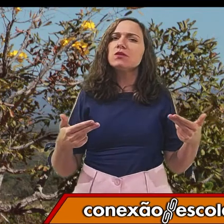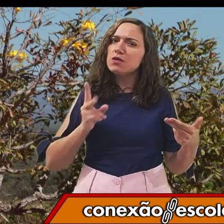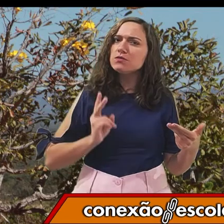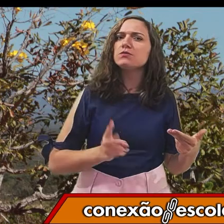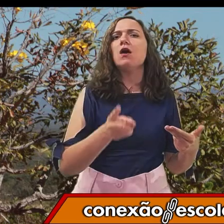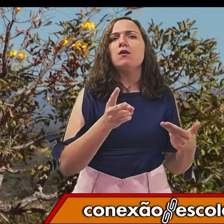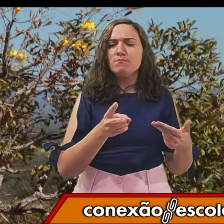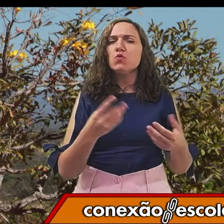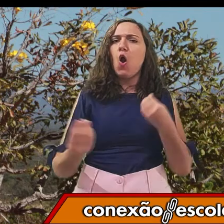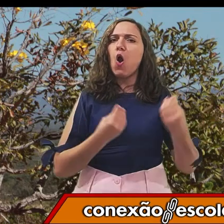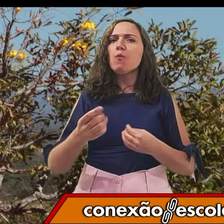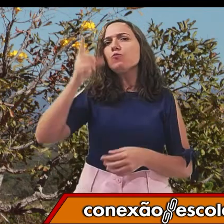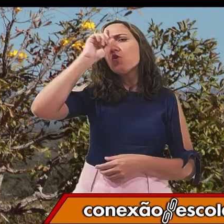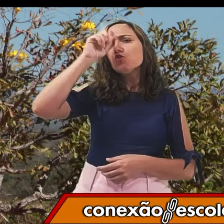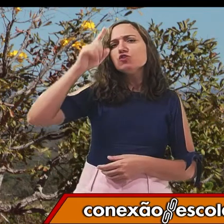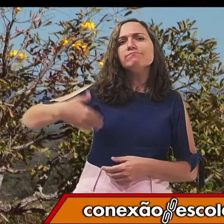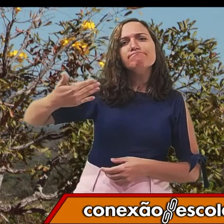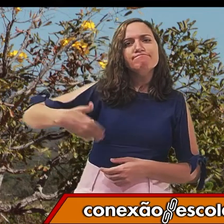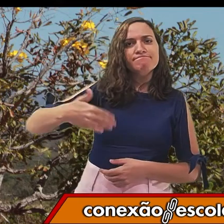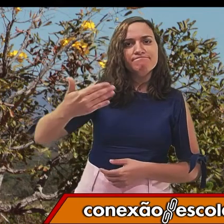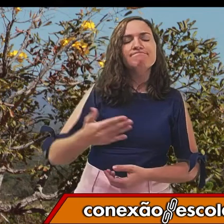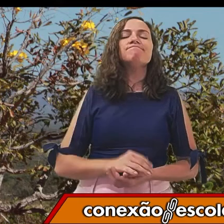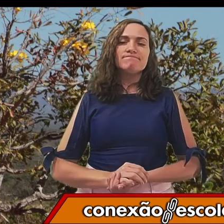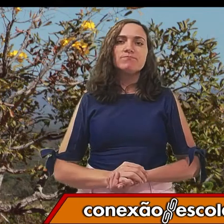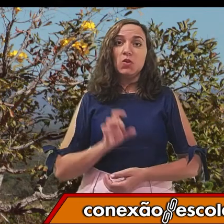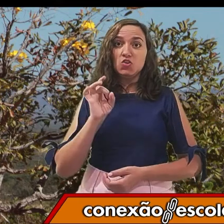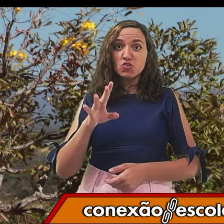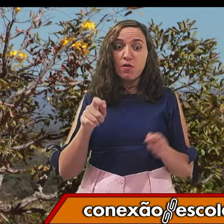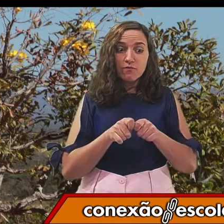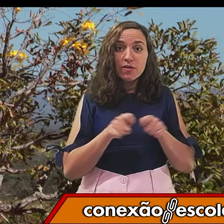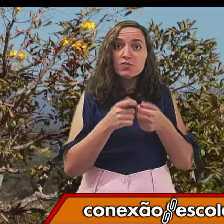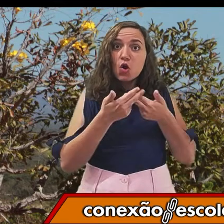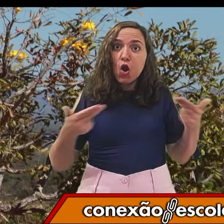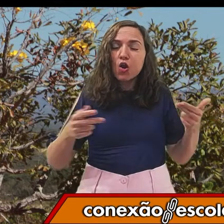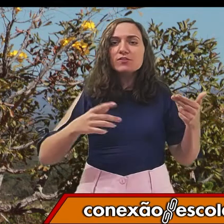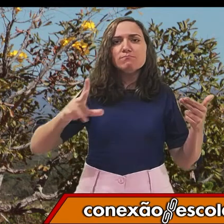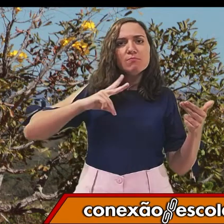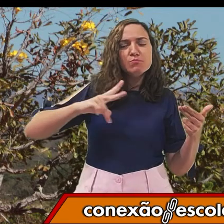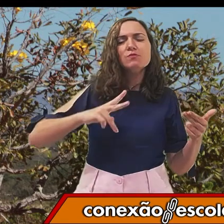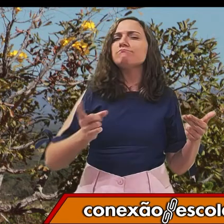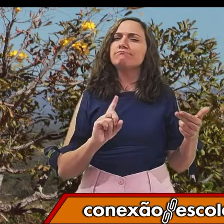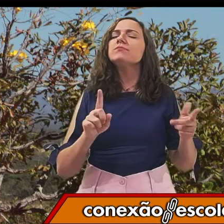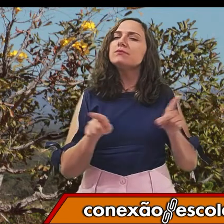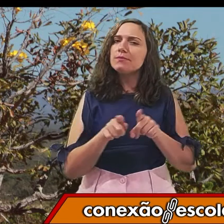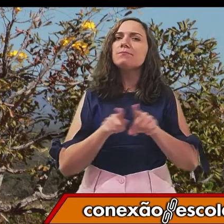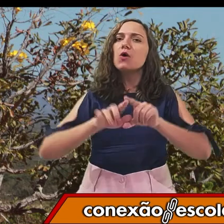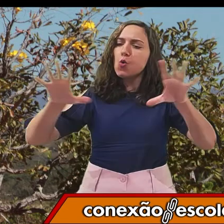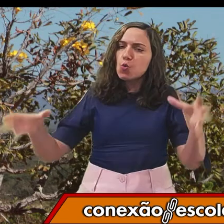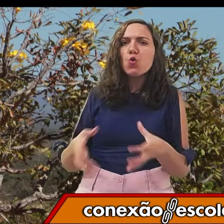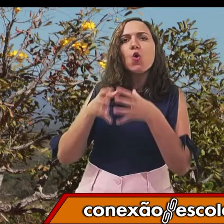todos os aspectos da vida diária. Isso se aplica não só às ações que cada um toma individualmente, mas